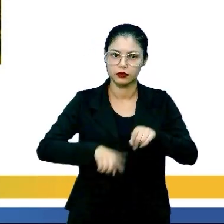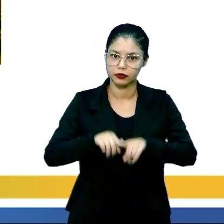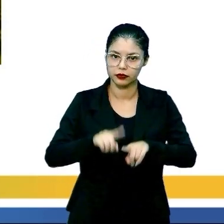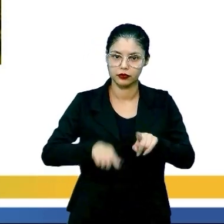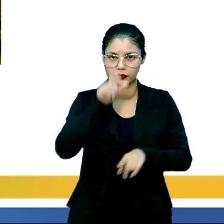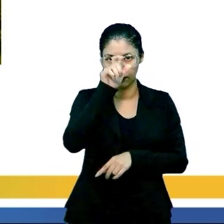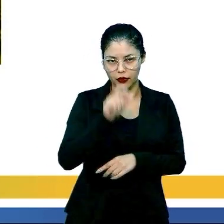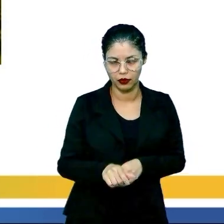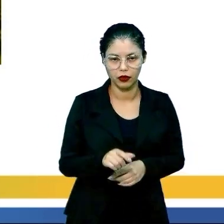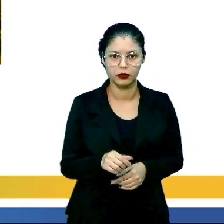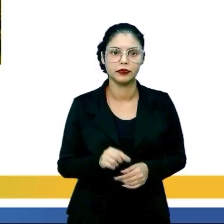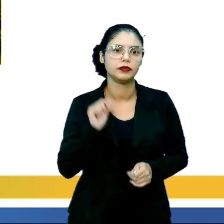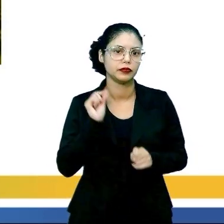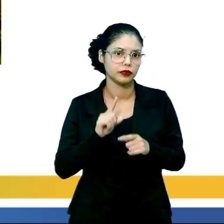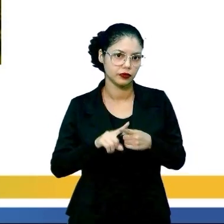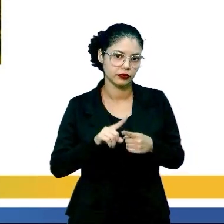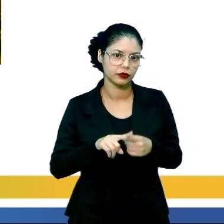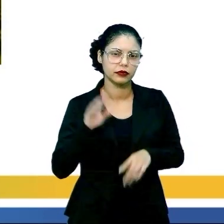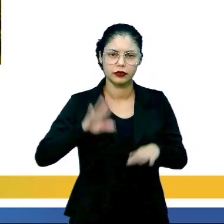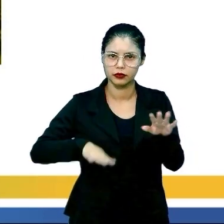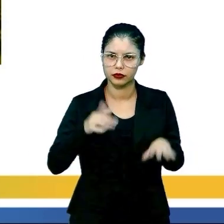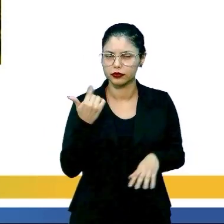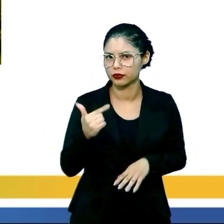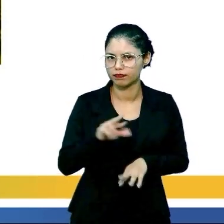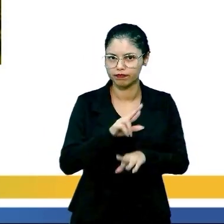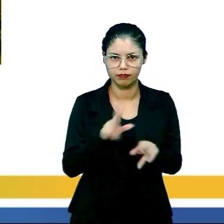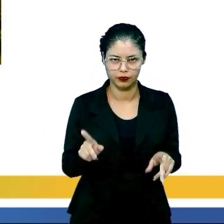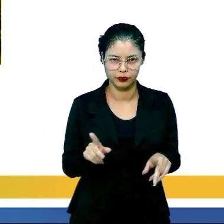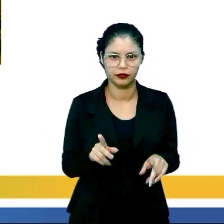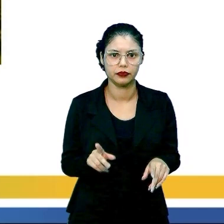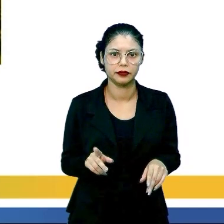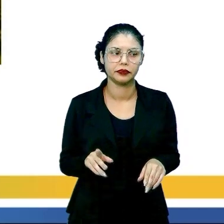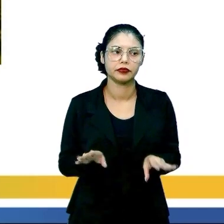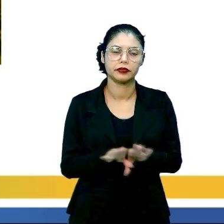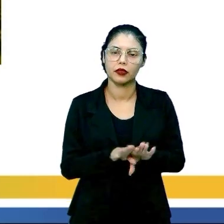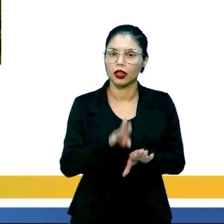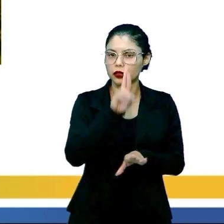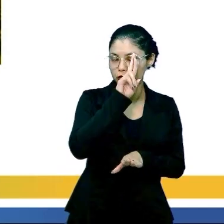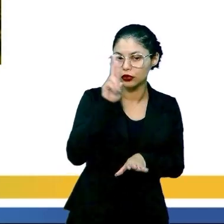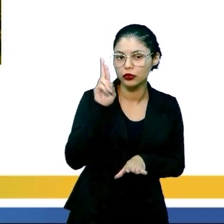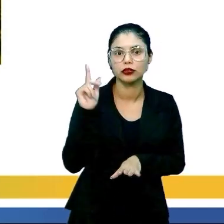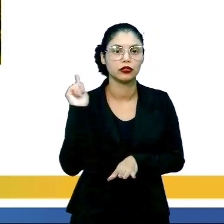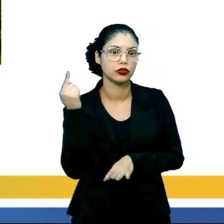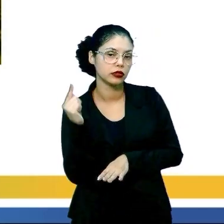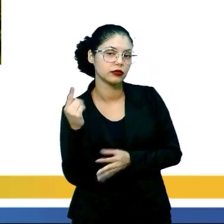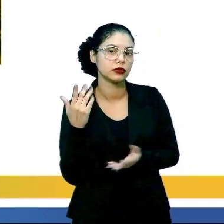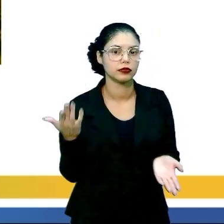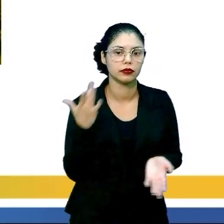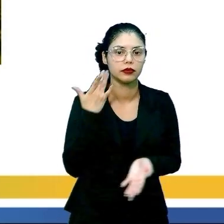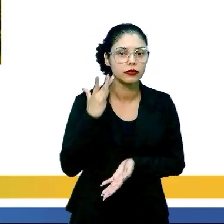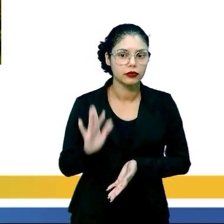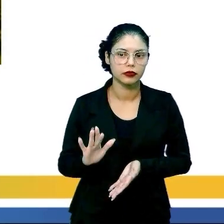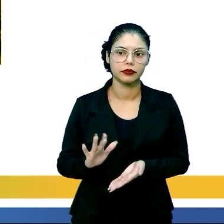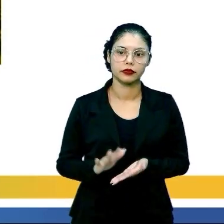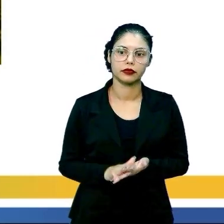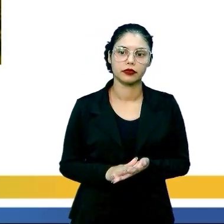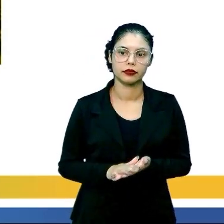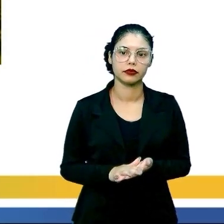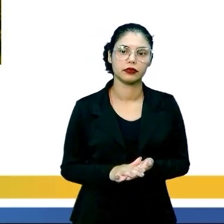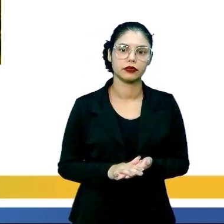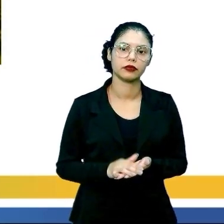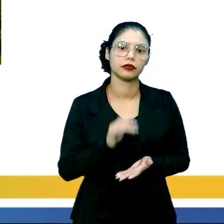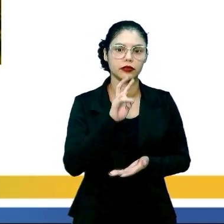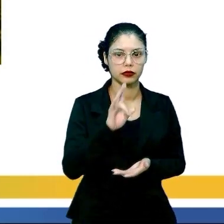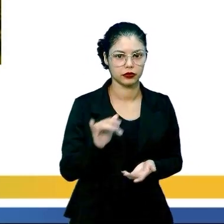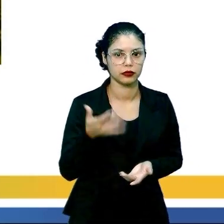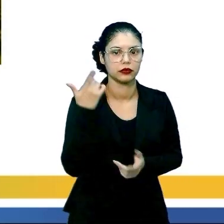refere, porque às vezes na prova você não consegue diferenciar se é geografia, se é história, se é sociologia. Então, com a referência,